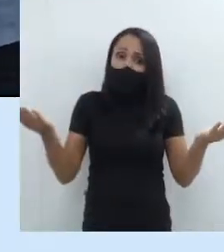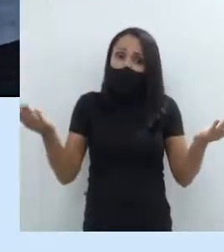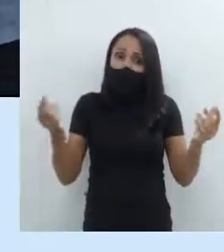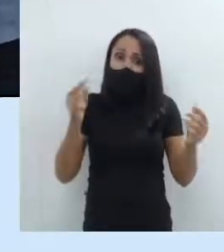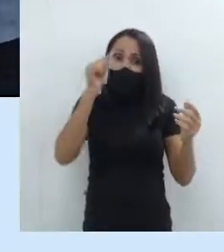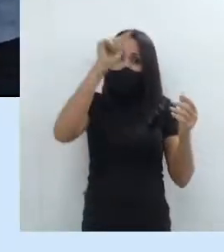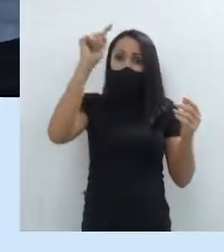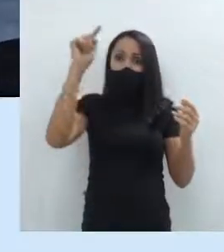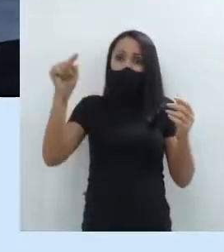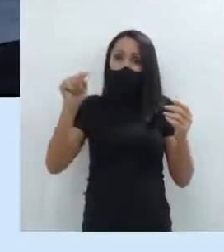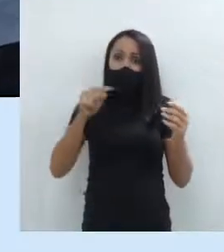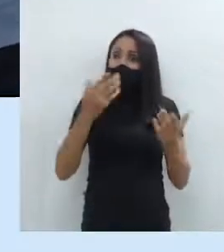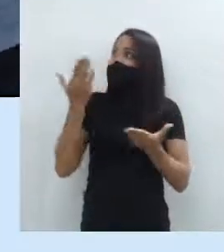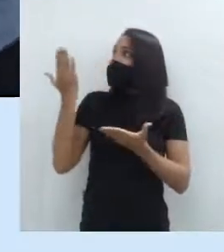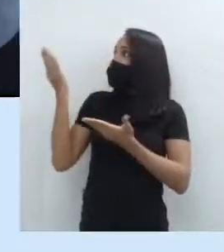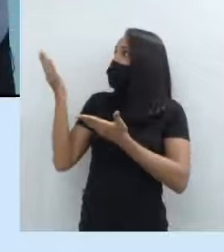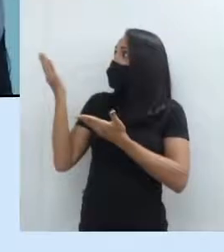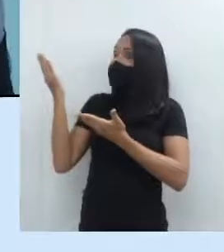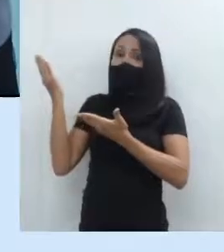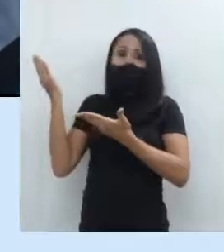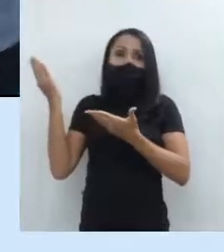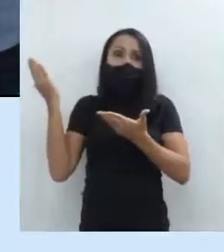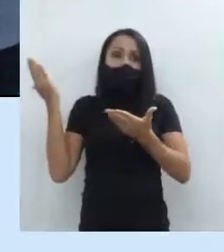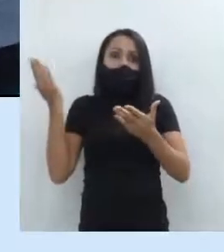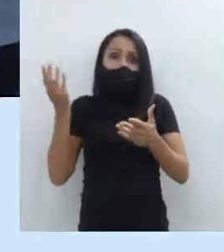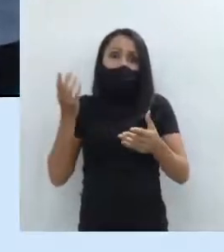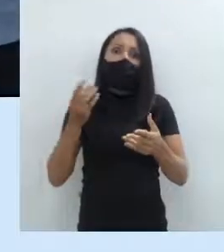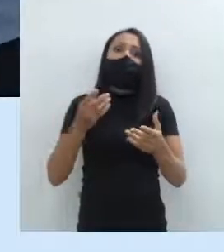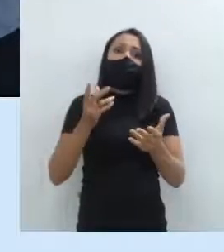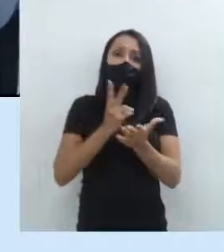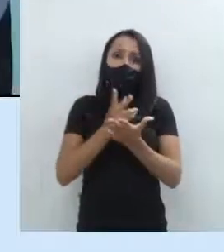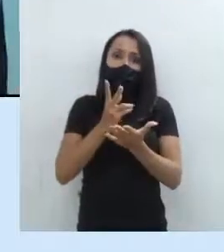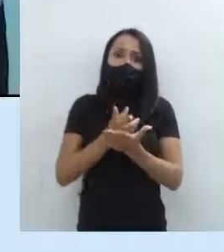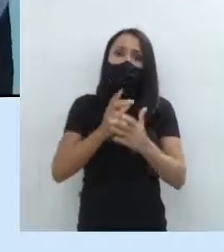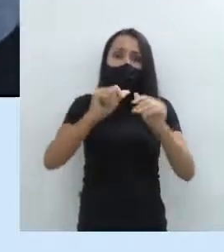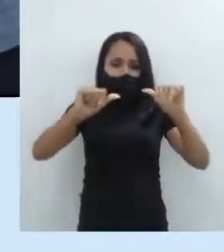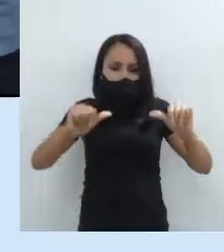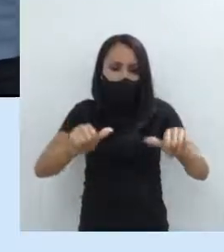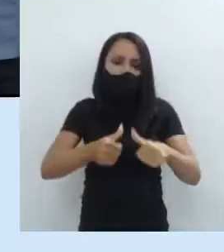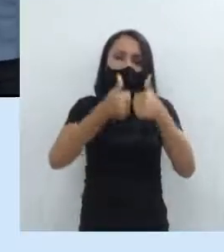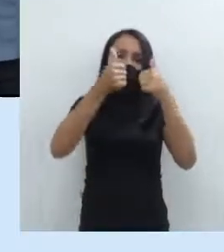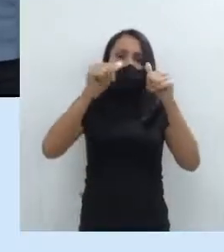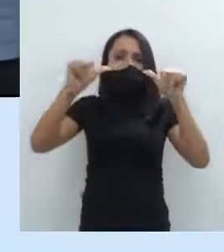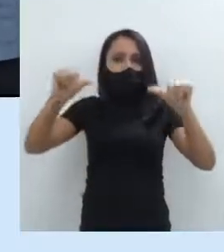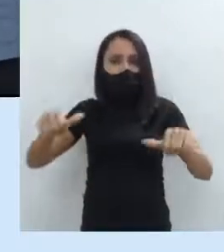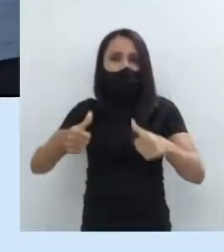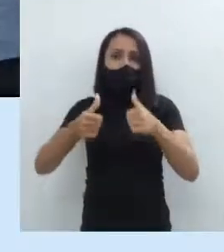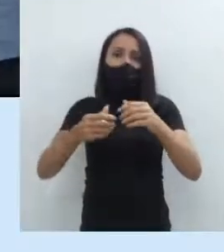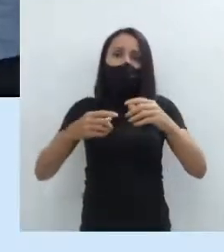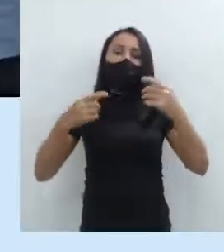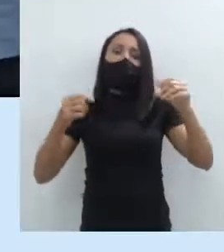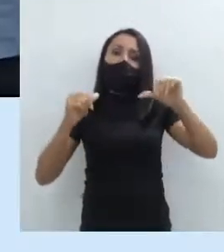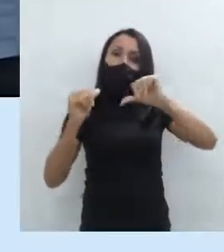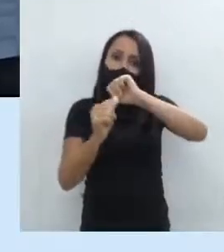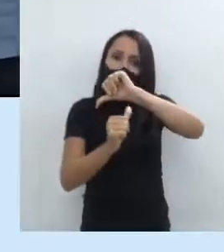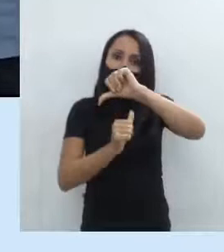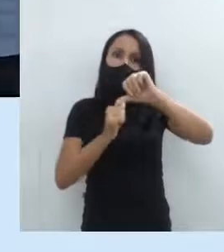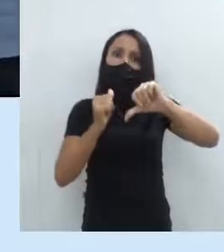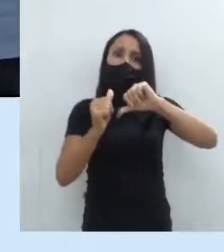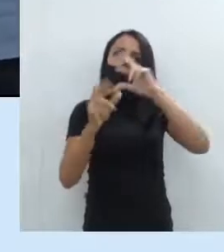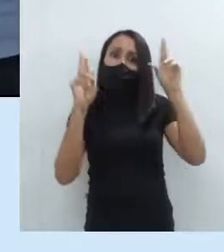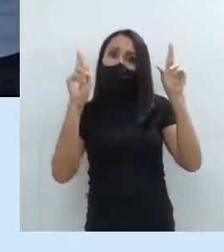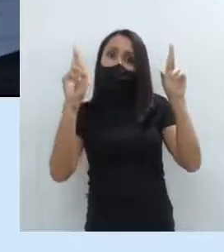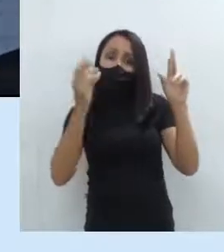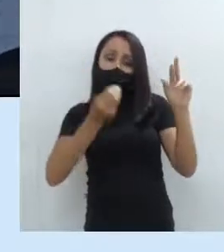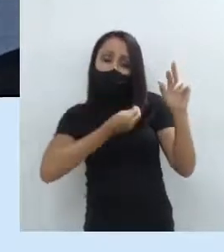comigo? Há um ciclo de onde você tem que sempre ressurgir, você tem que sempre mudar as suas perspectivas de vida ou